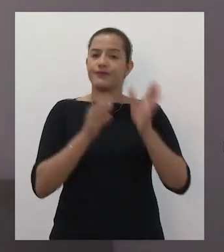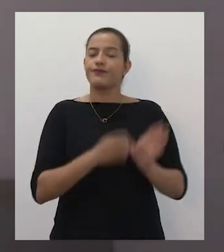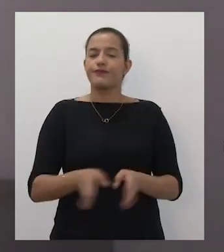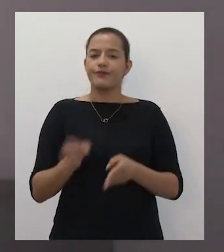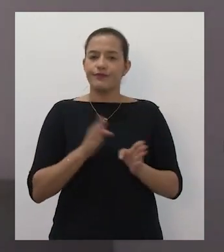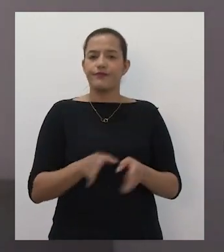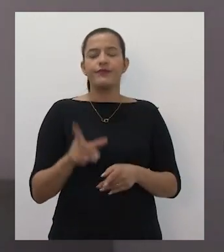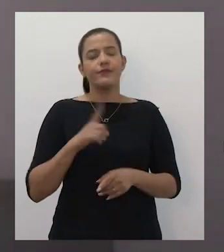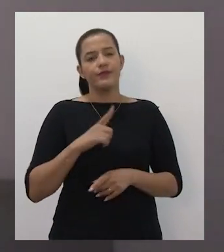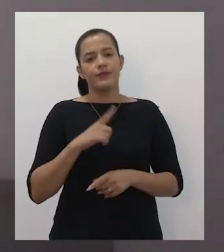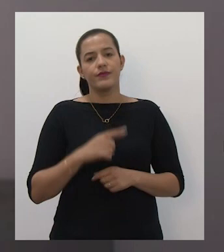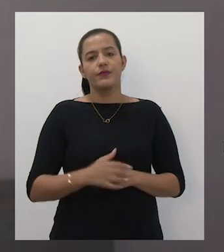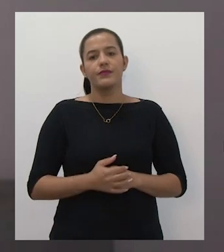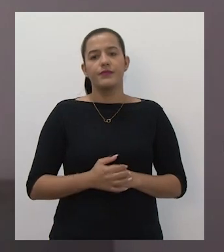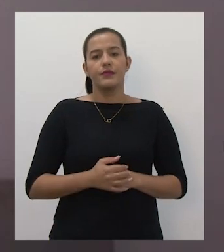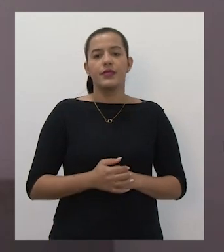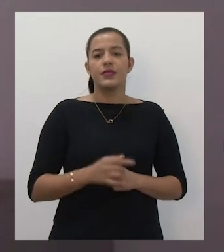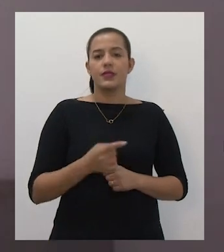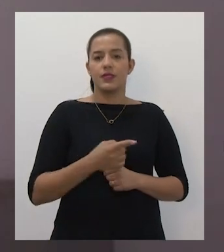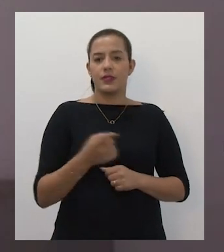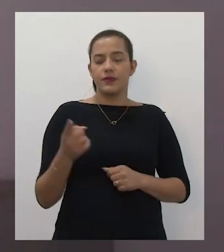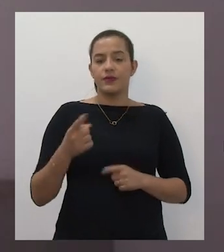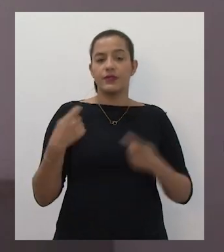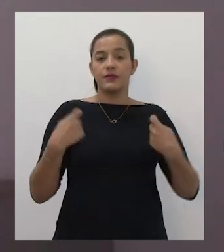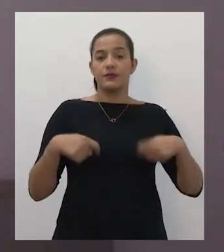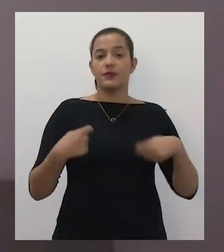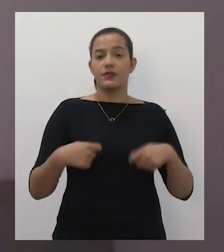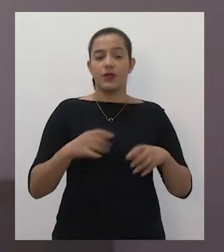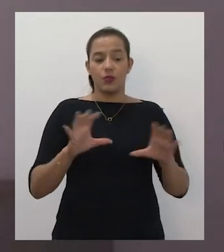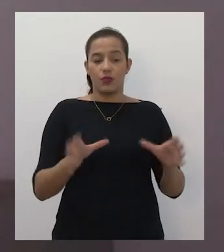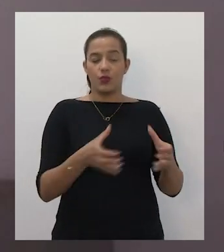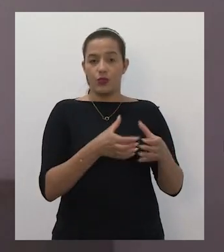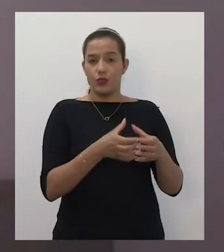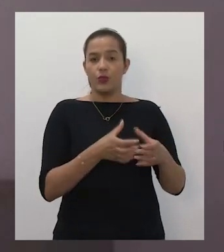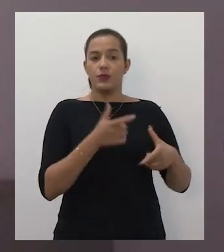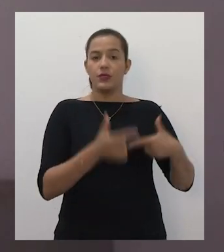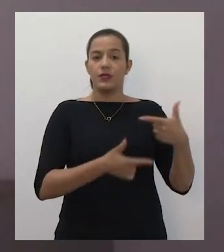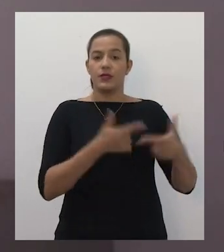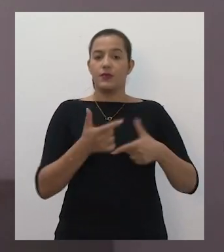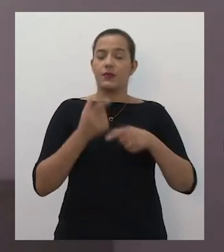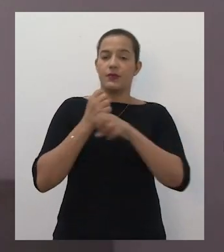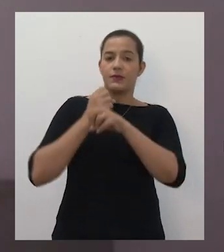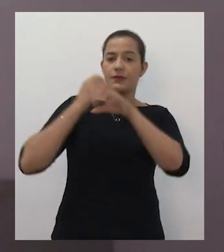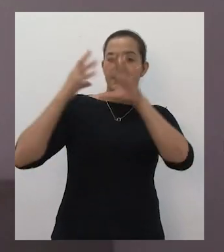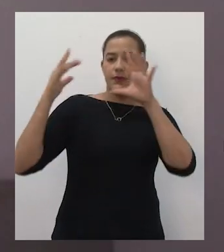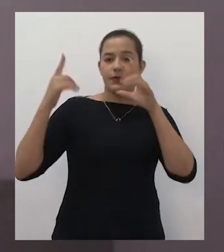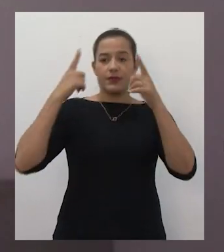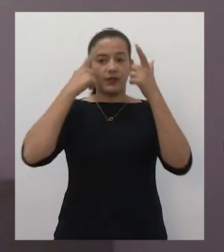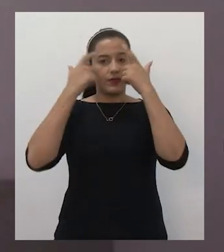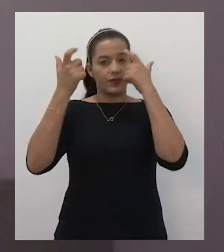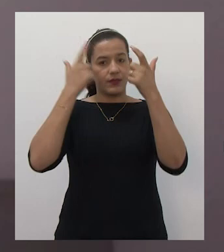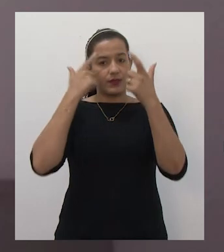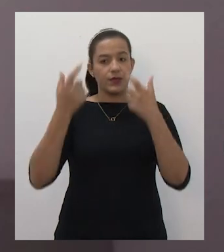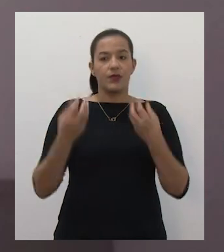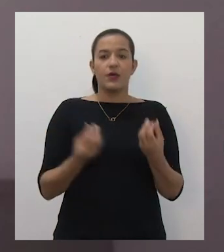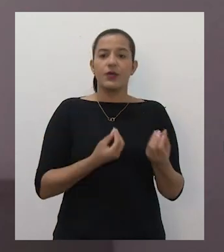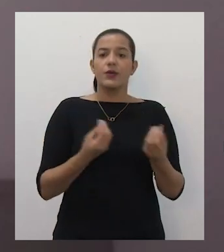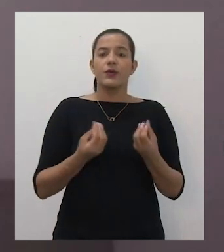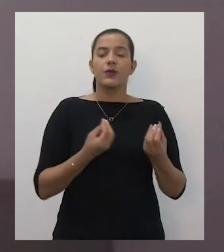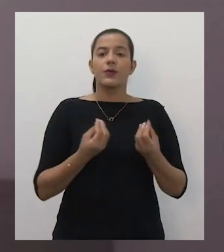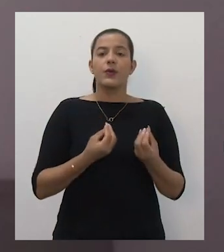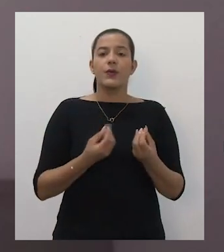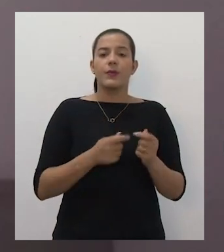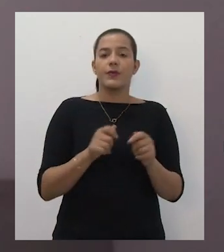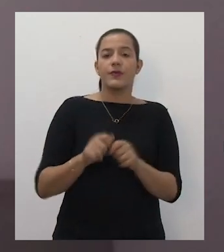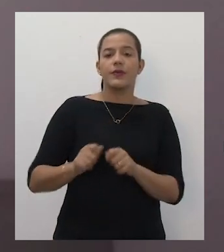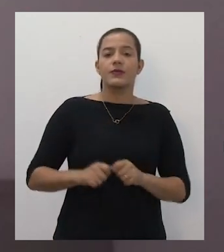eu tenho certeza que vocês precisaram trabalhar muito a imaginação criativa, né? Como que a gente vai fazer